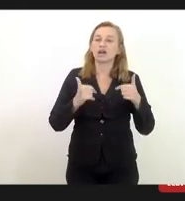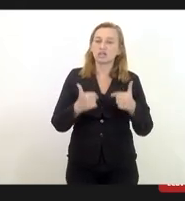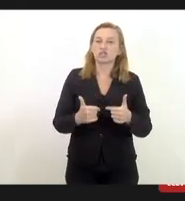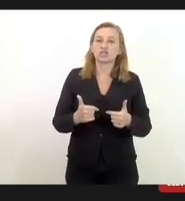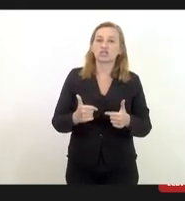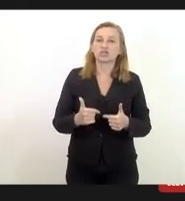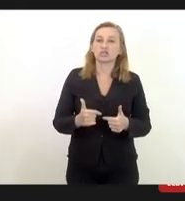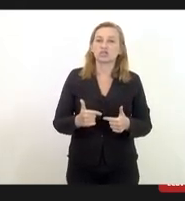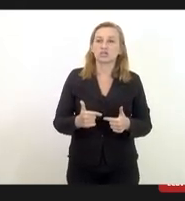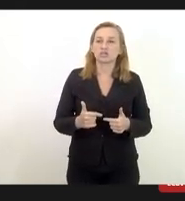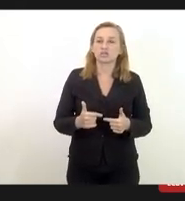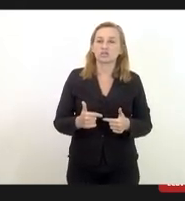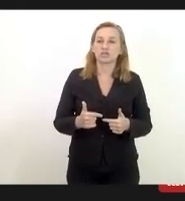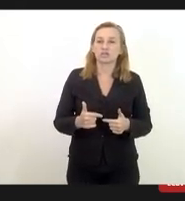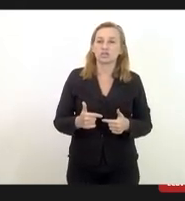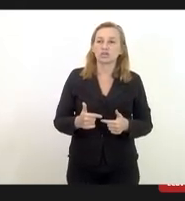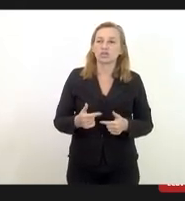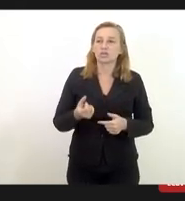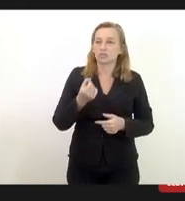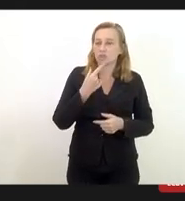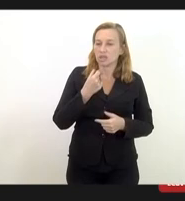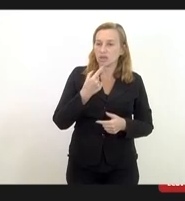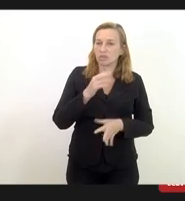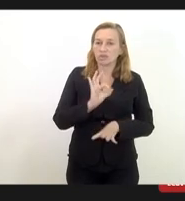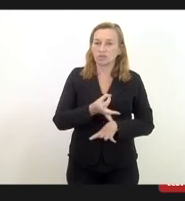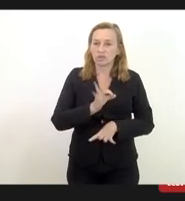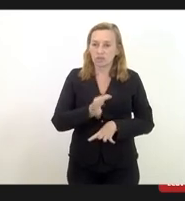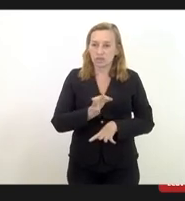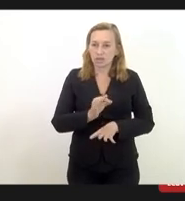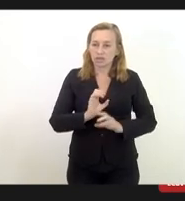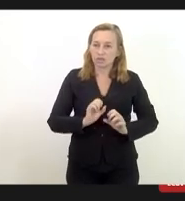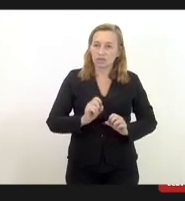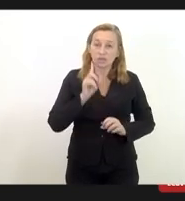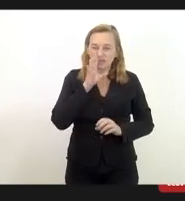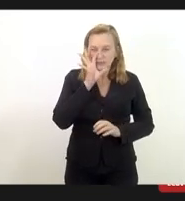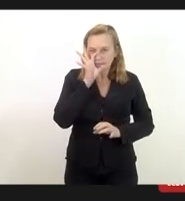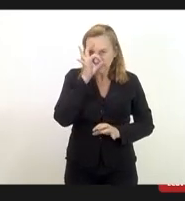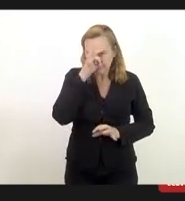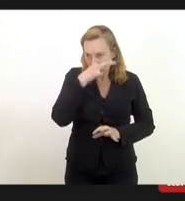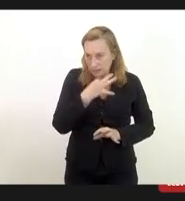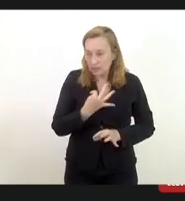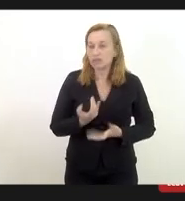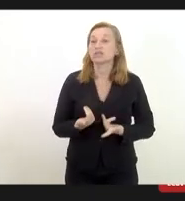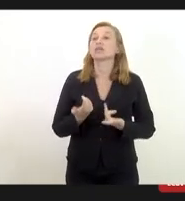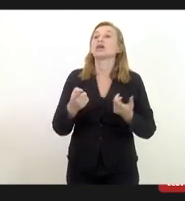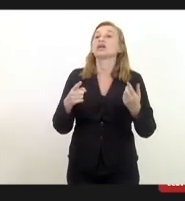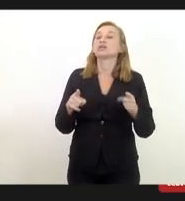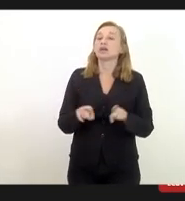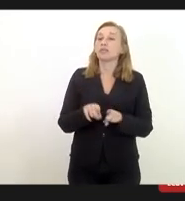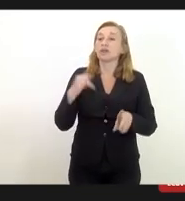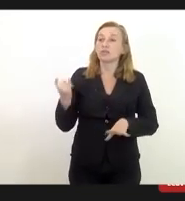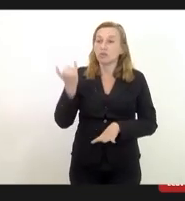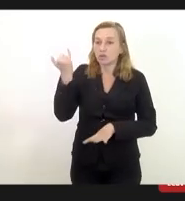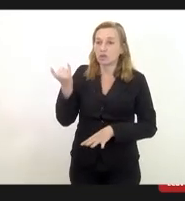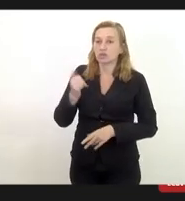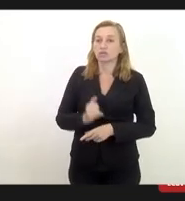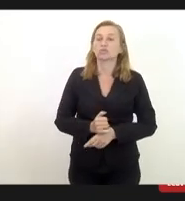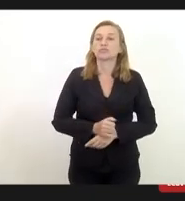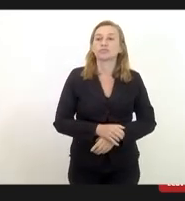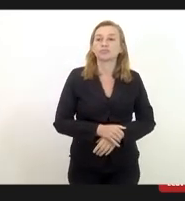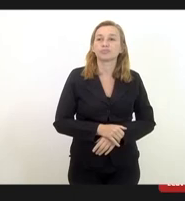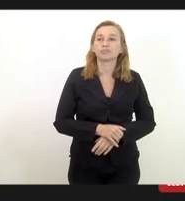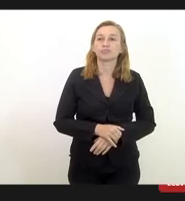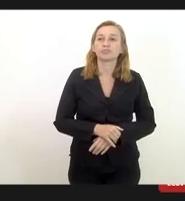do medicamento, favorecendo assim essa resistência. E uma coisa importante, uma